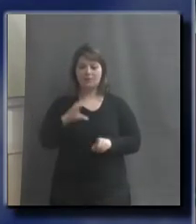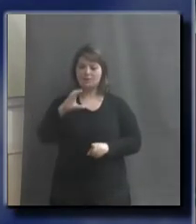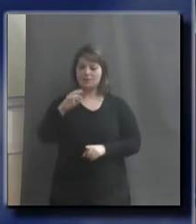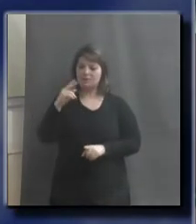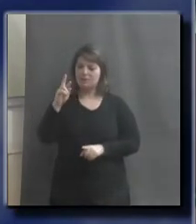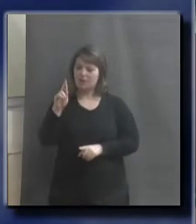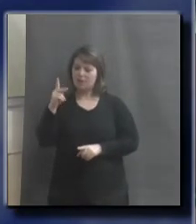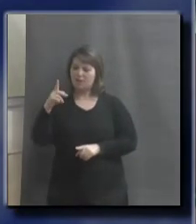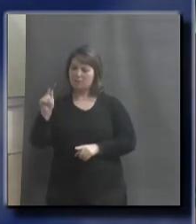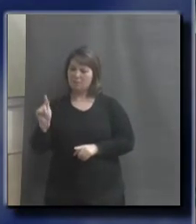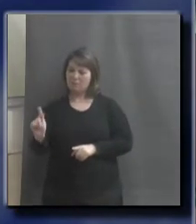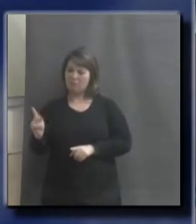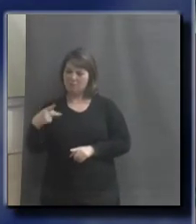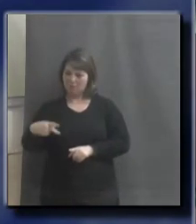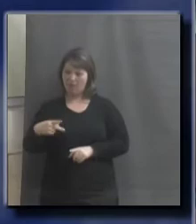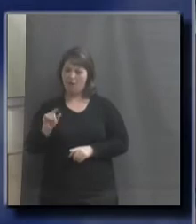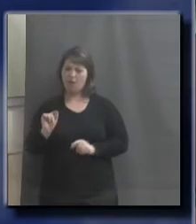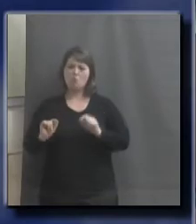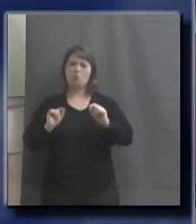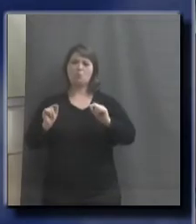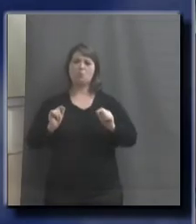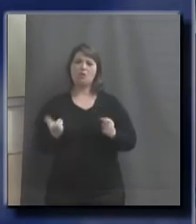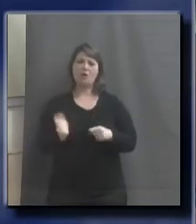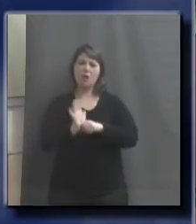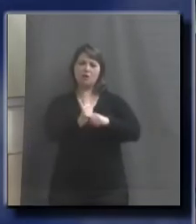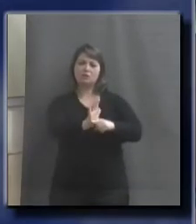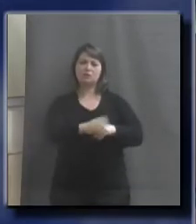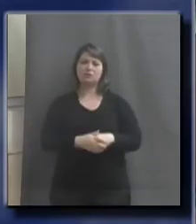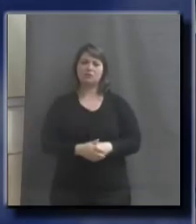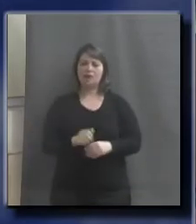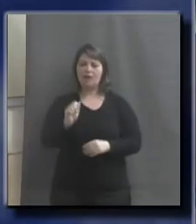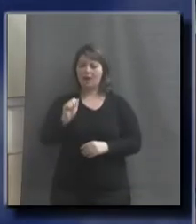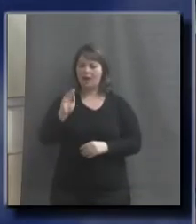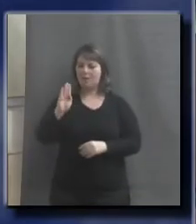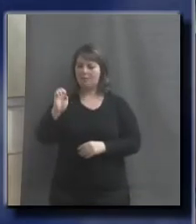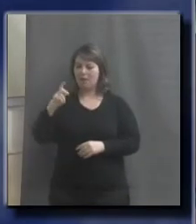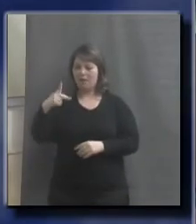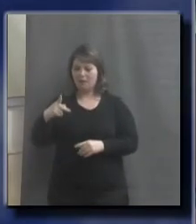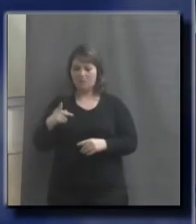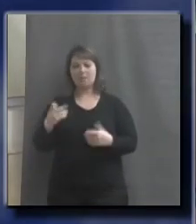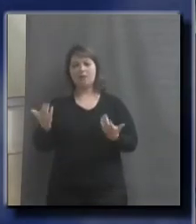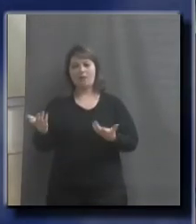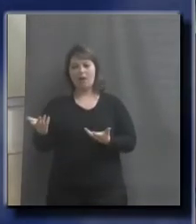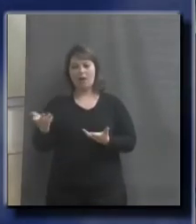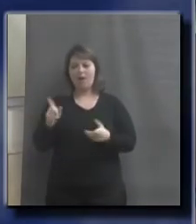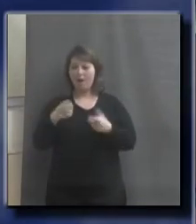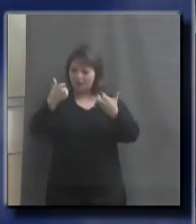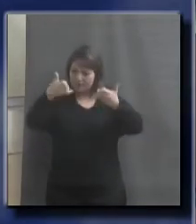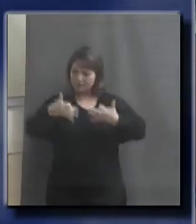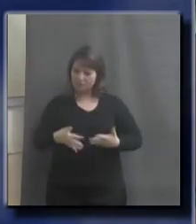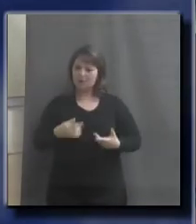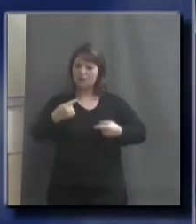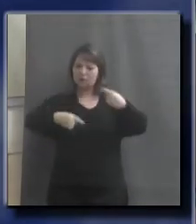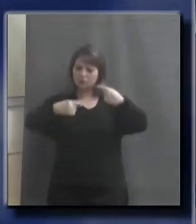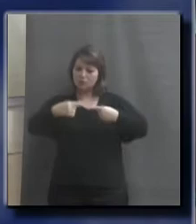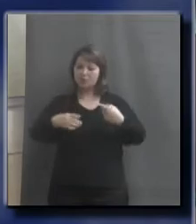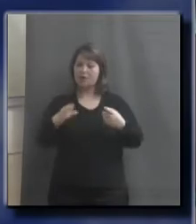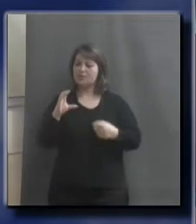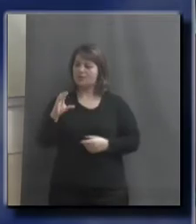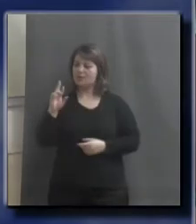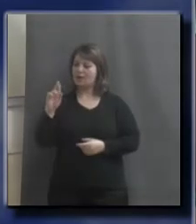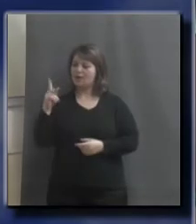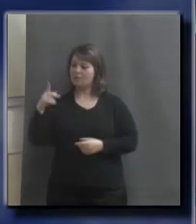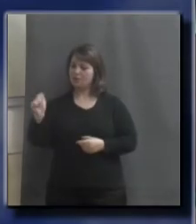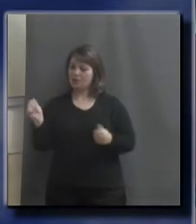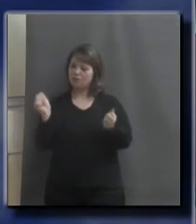nesse processo, né? A gente entende, então, que a ABEP ela tem que puxar a discussão para as diretrizes, o CRP vai junto, e